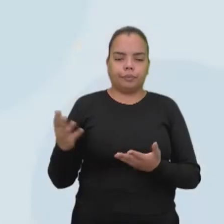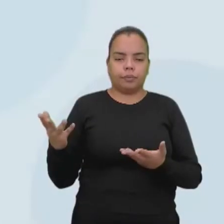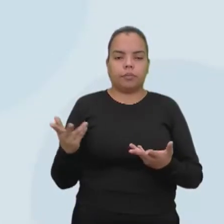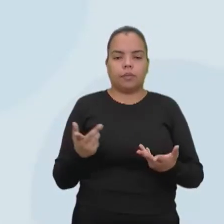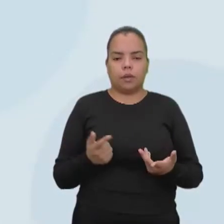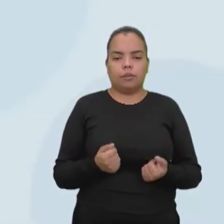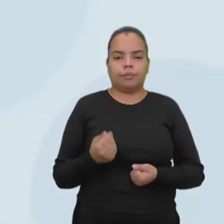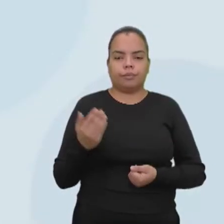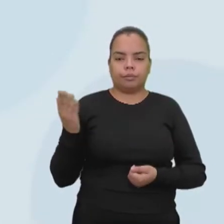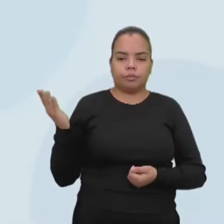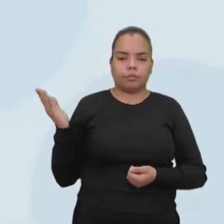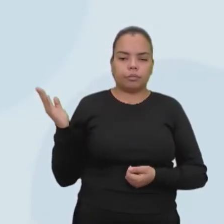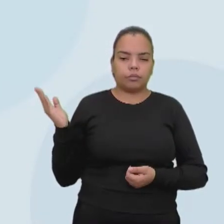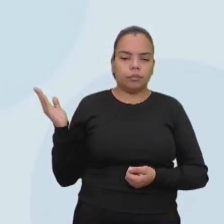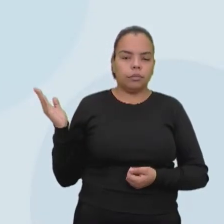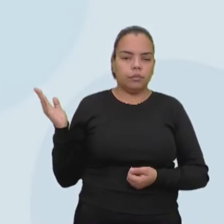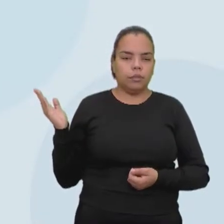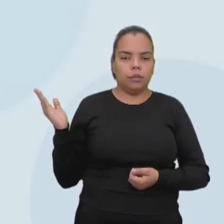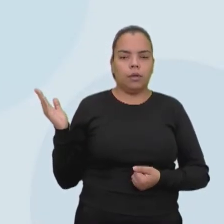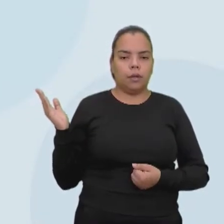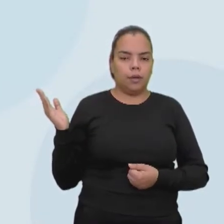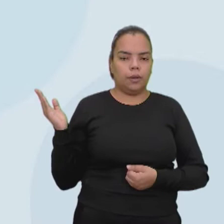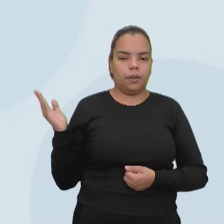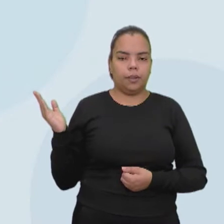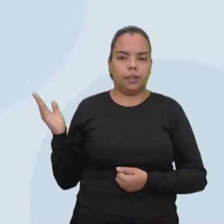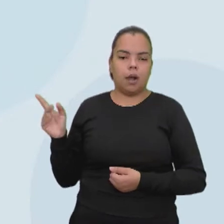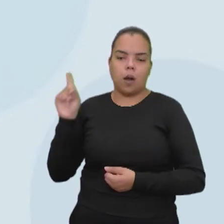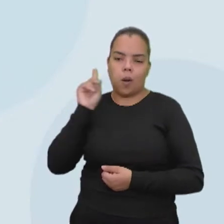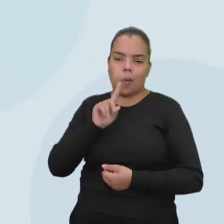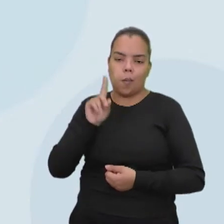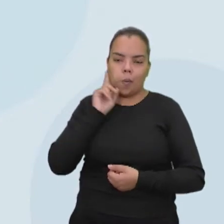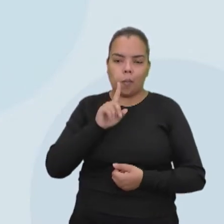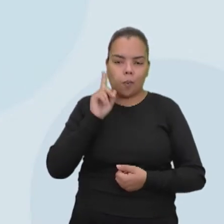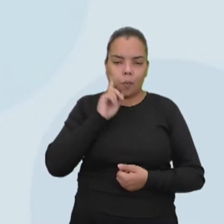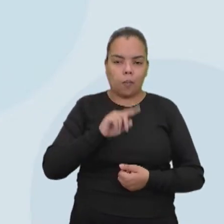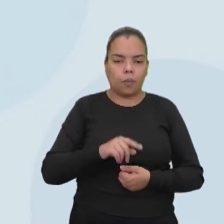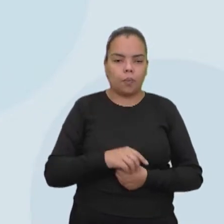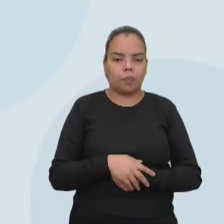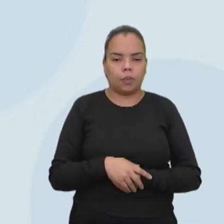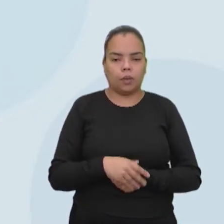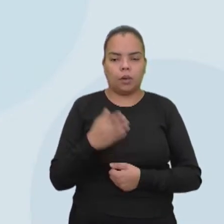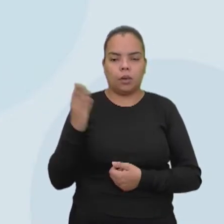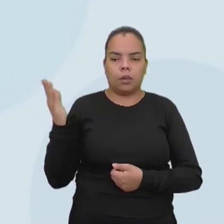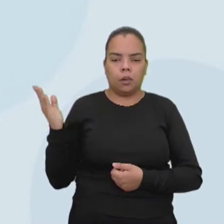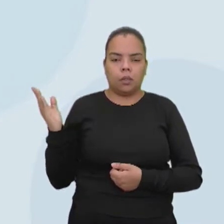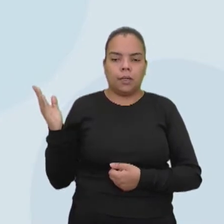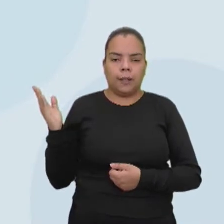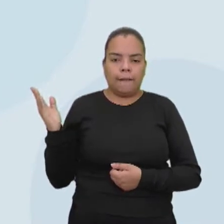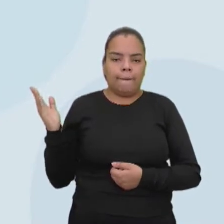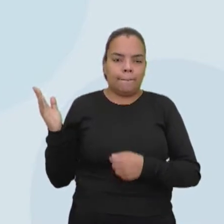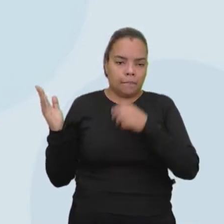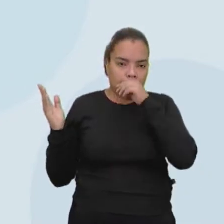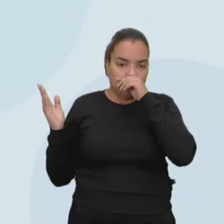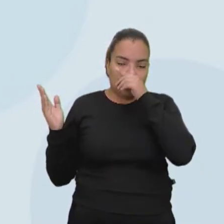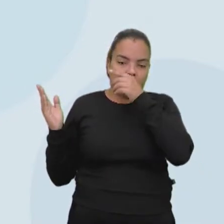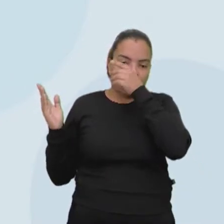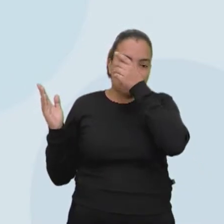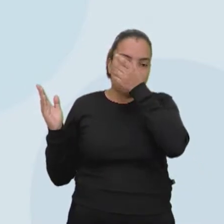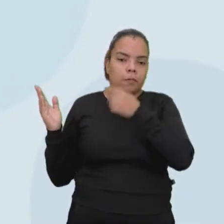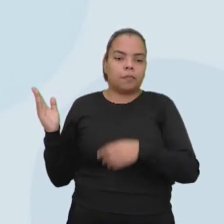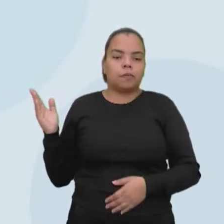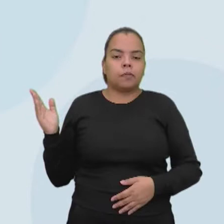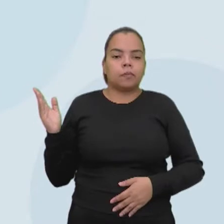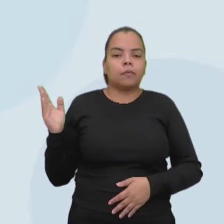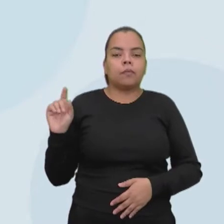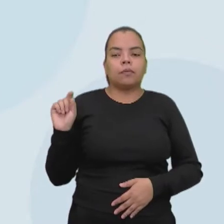Grand Canyon, né, aí também no Arizona, Estados Unidos, né, faz parte também do Arizona, o Grand Canyon aí,